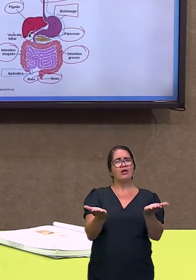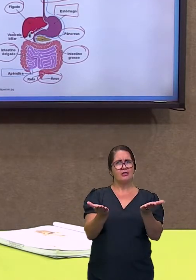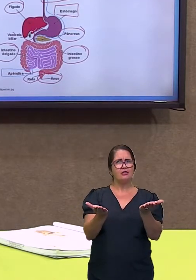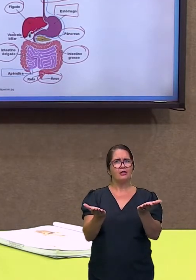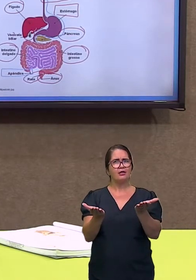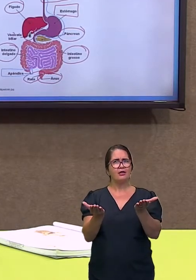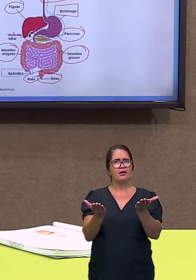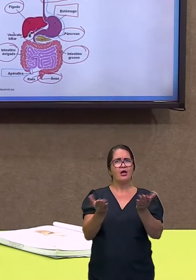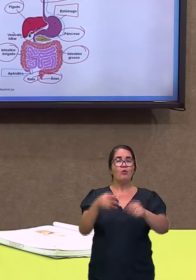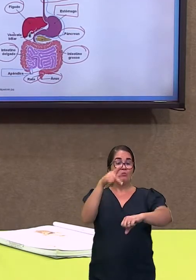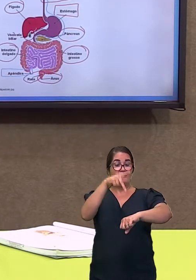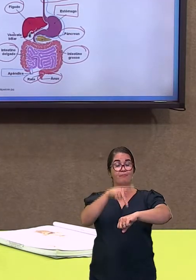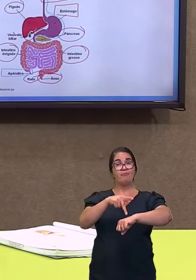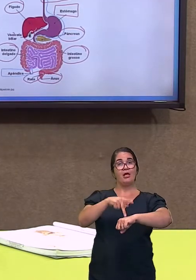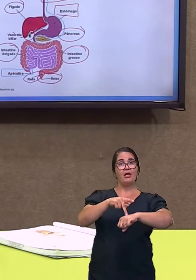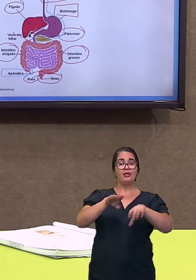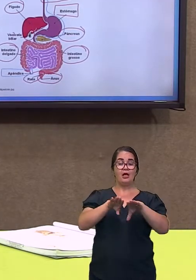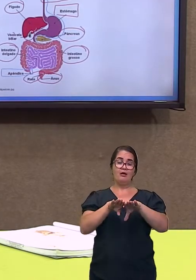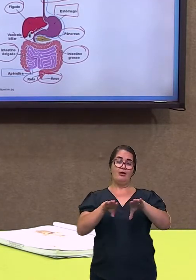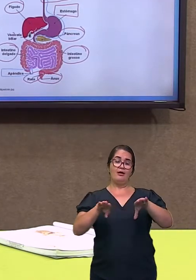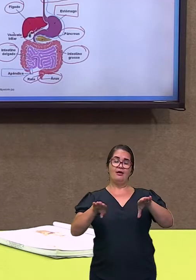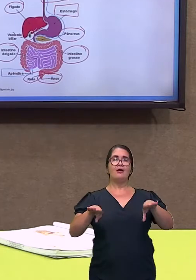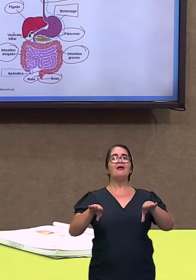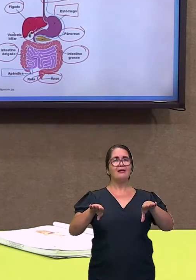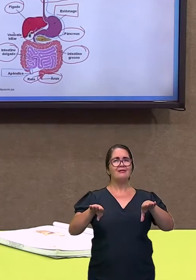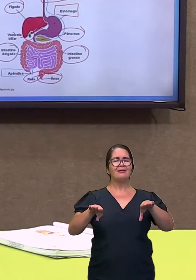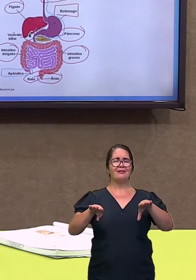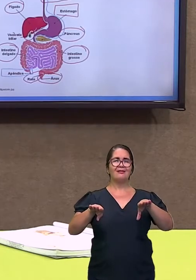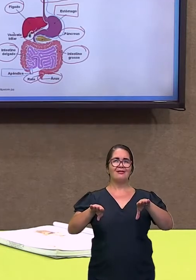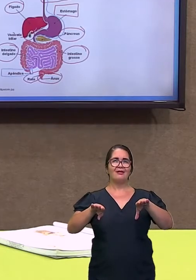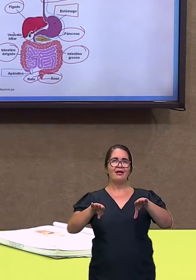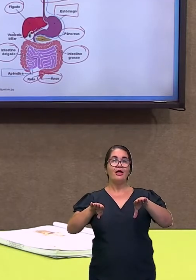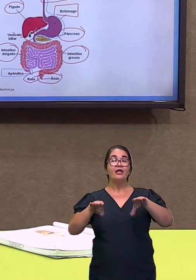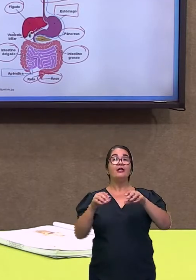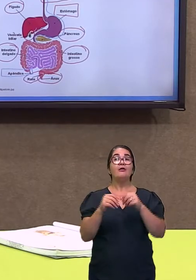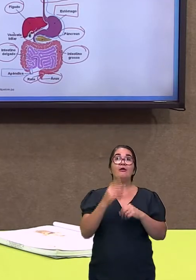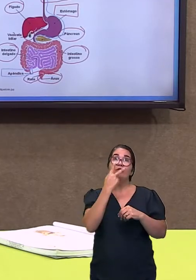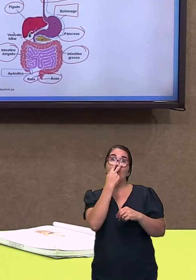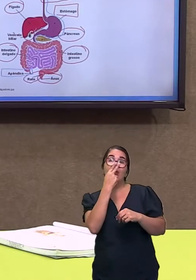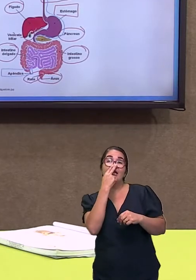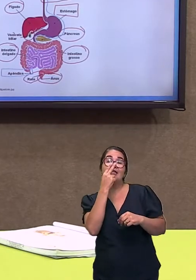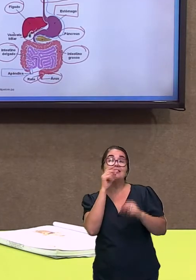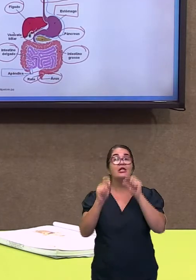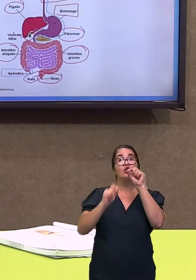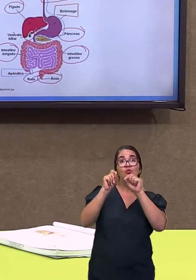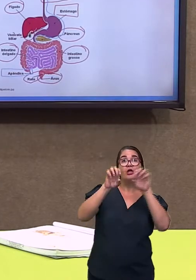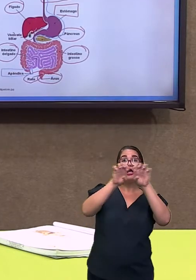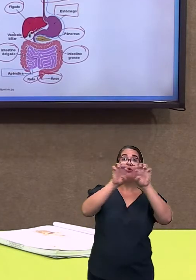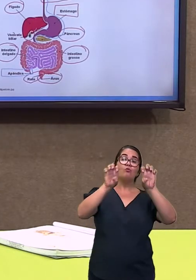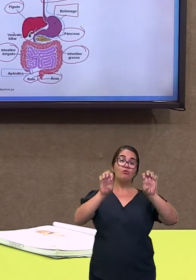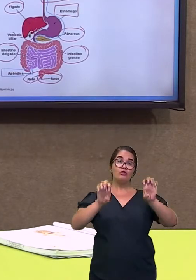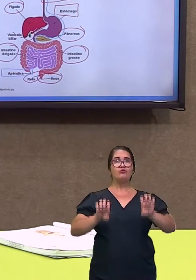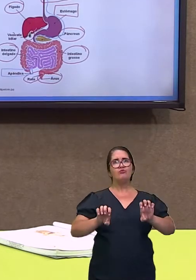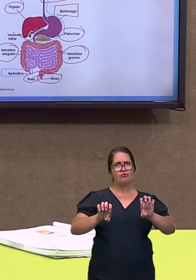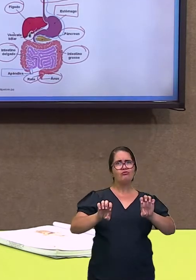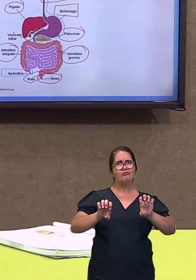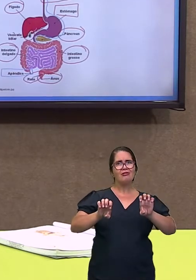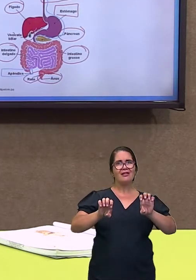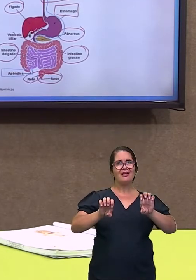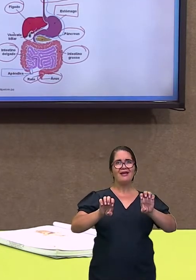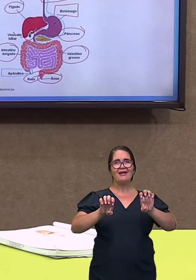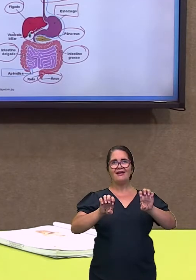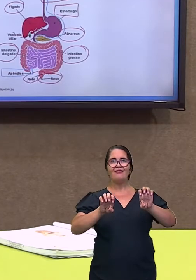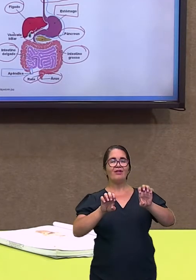quê? Elas ficaram como estruturas da escola para acervo, para os colegas que,